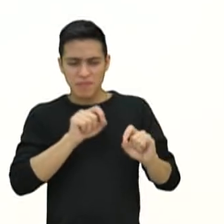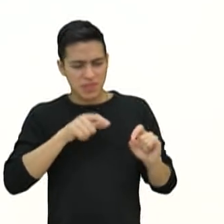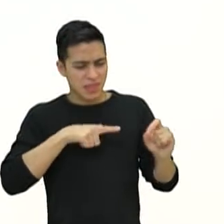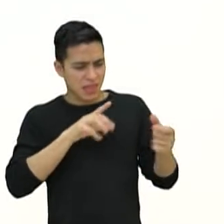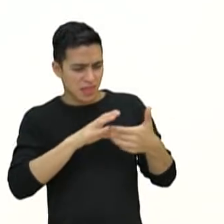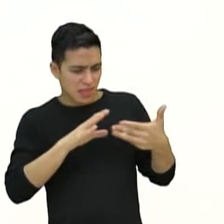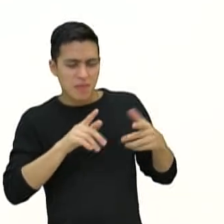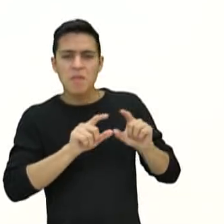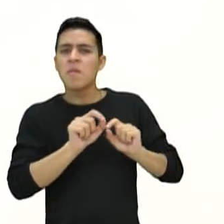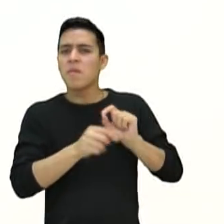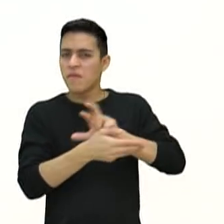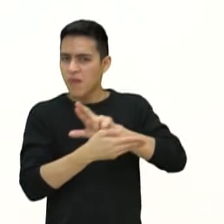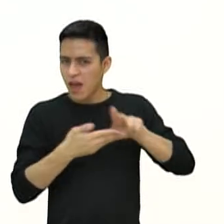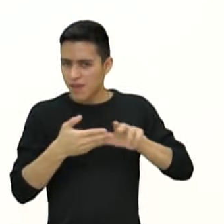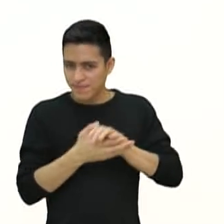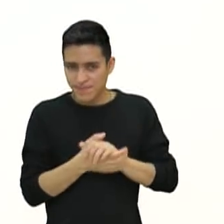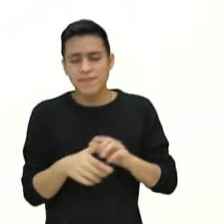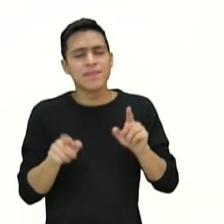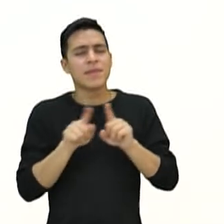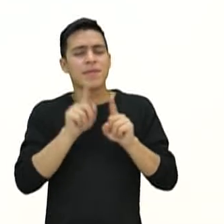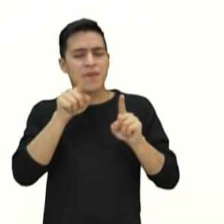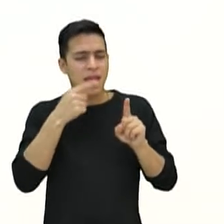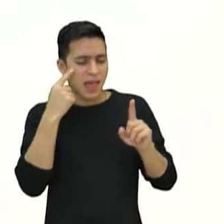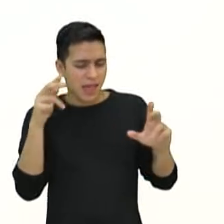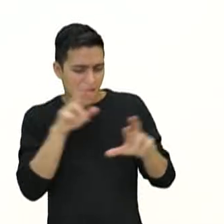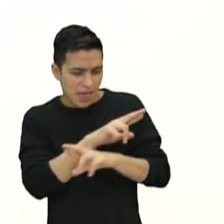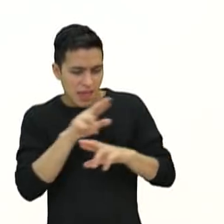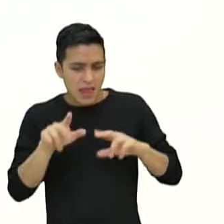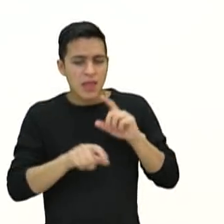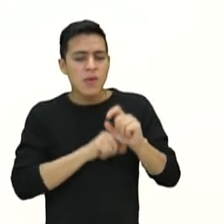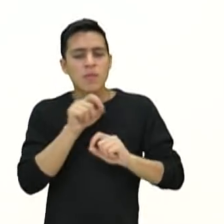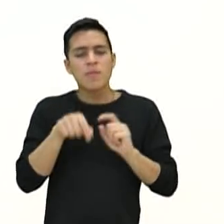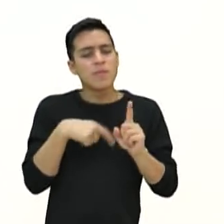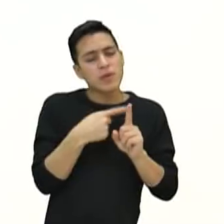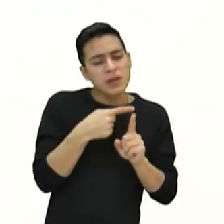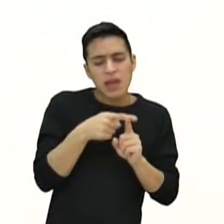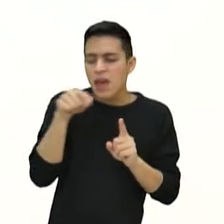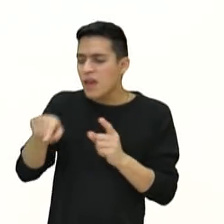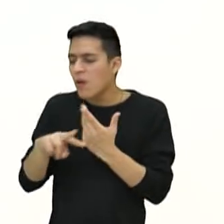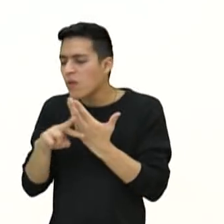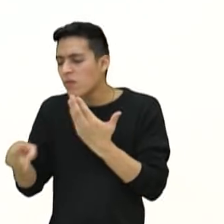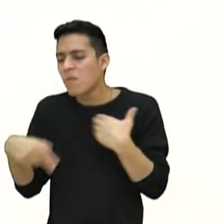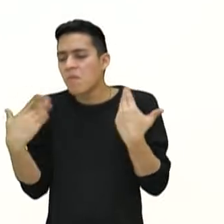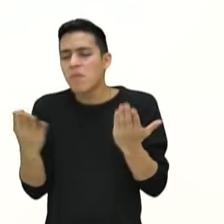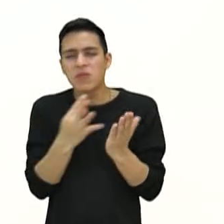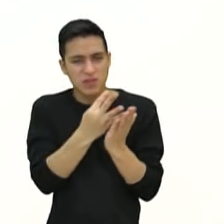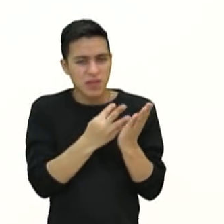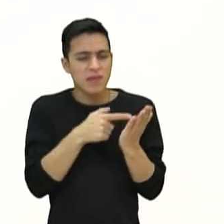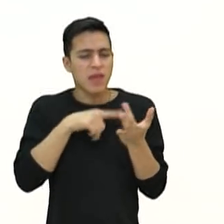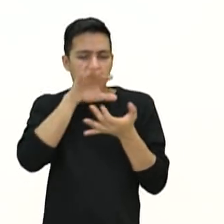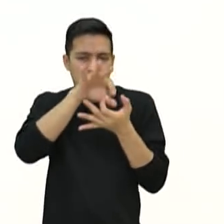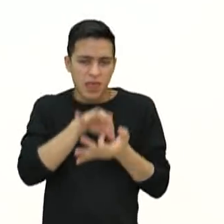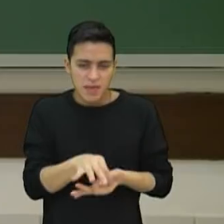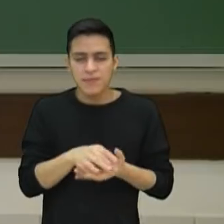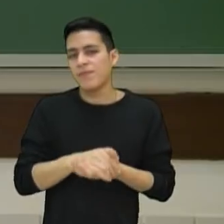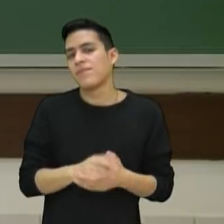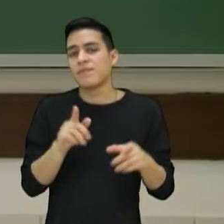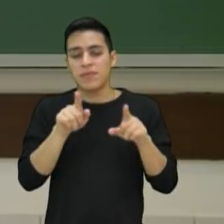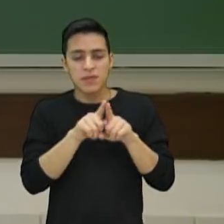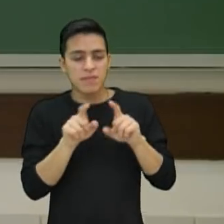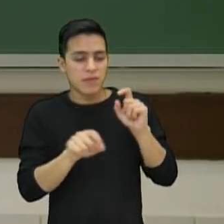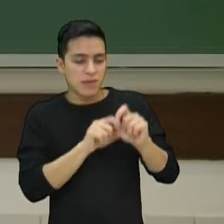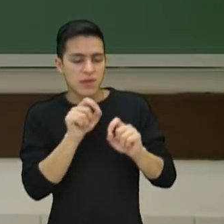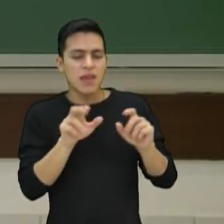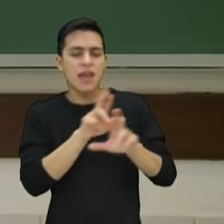dela. Vamos fazer uma relação de causa e consequência nos textos, né? Vamos estabelecer a relação da